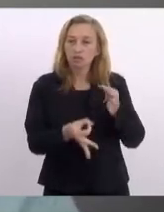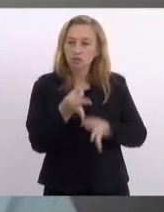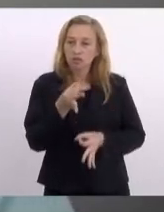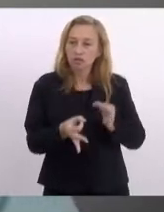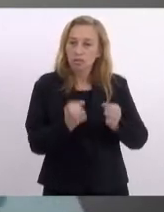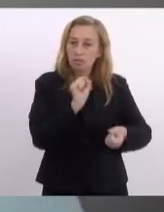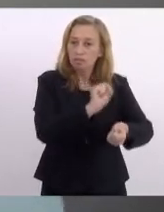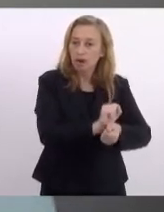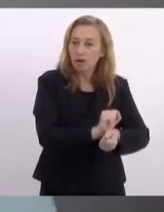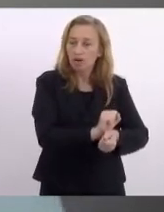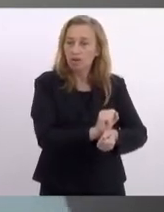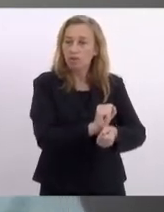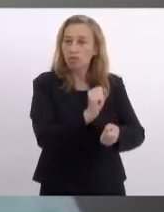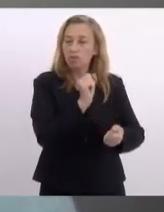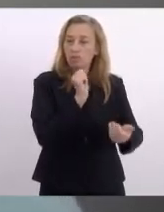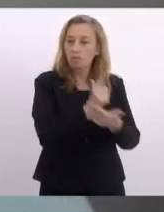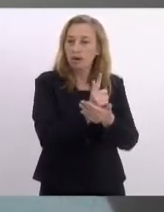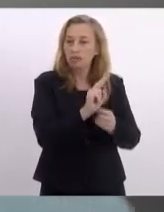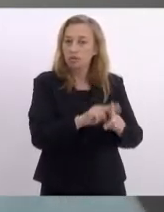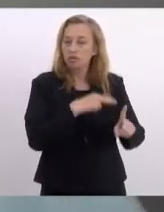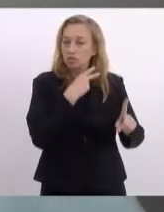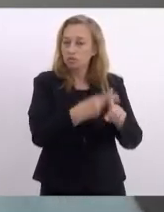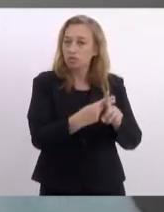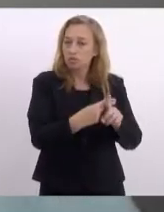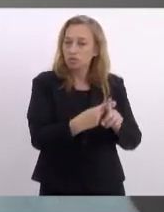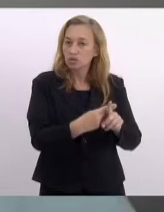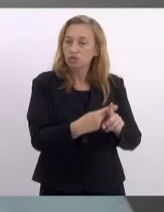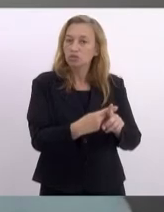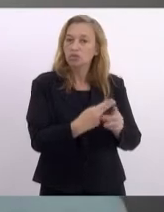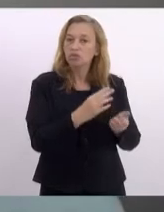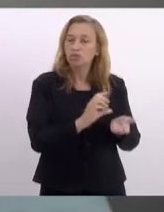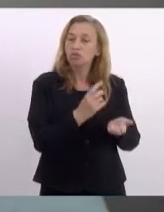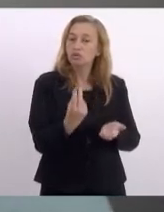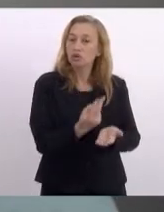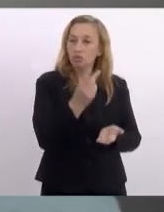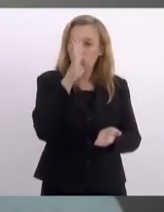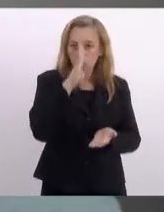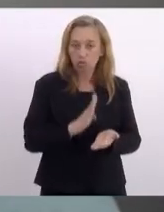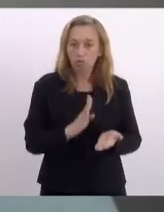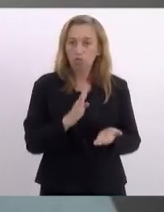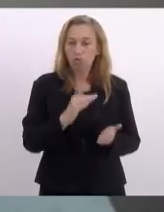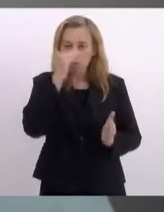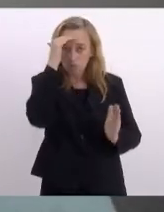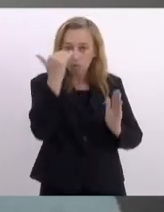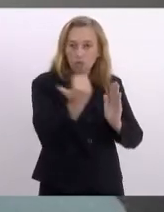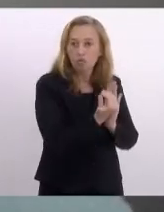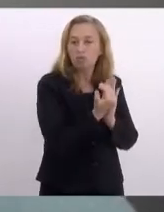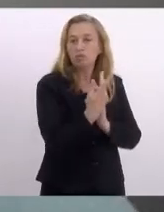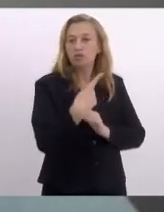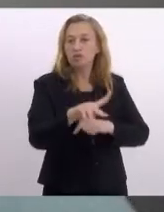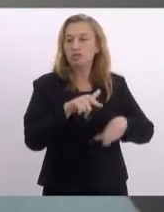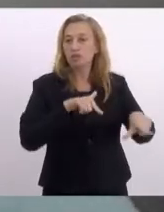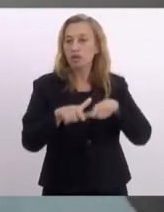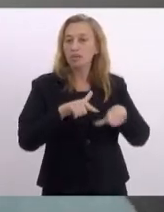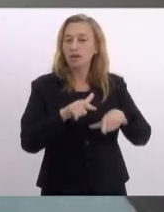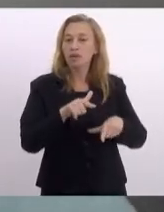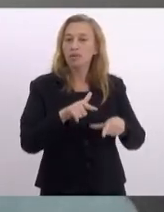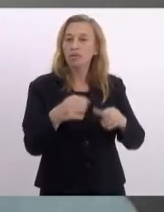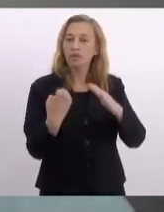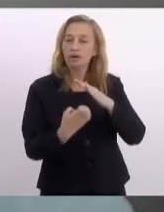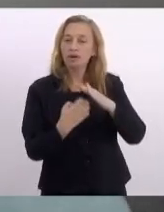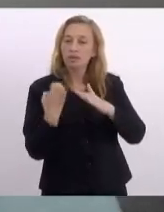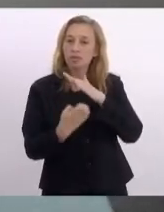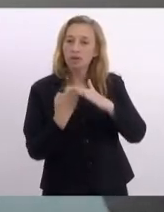né, duplicado do valor da gratuidade, cumpra seu papel com firmeza para que essa empresa não volte a